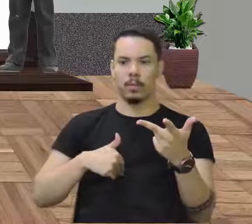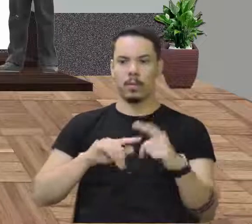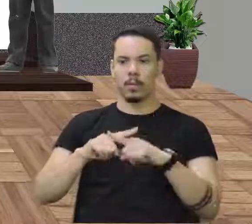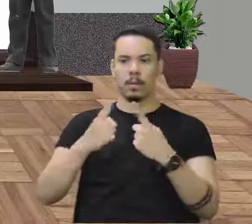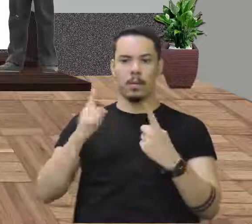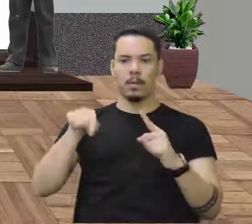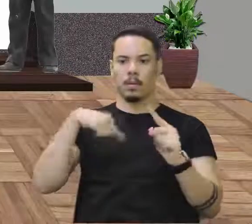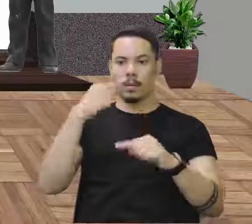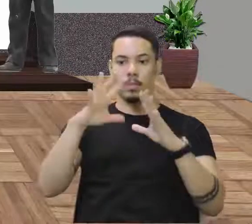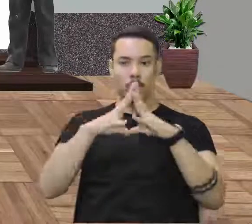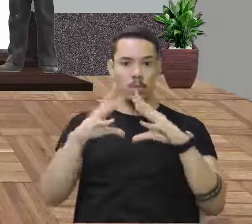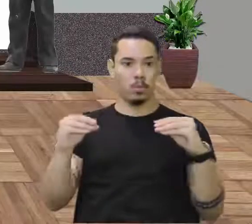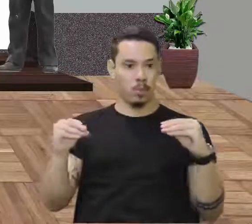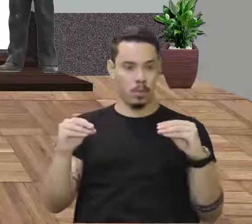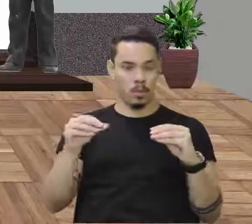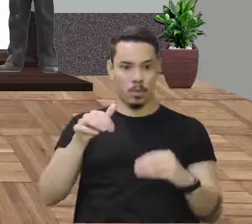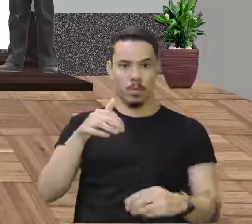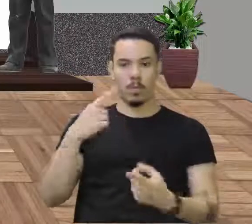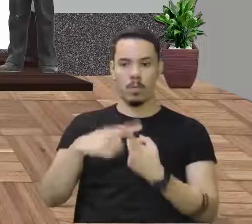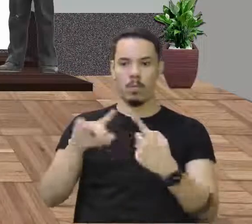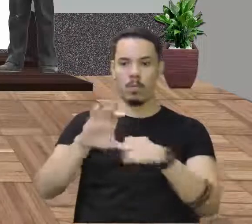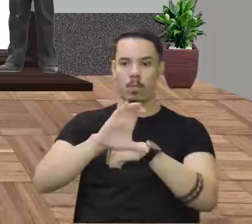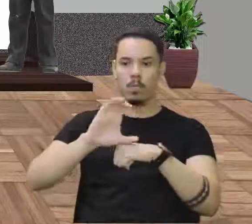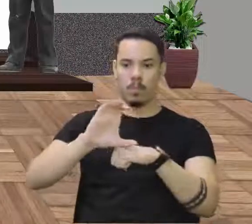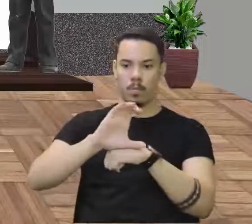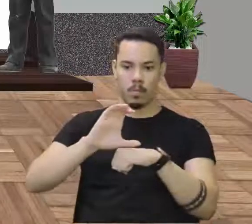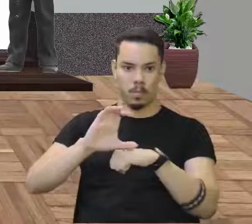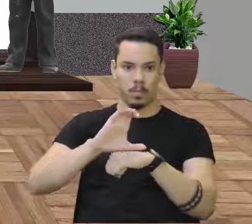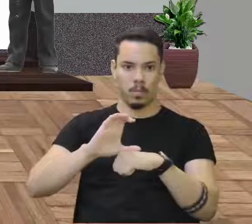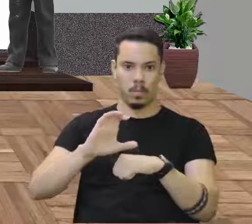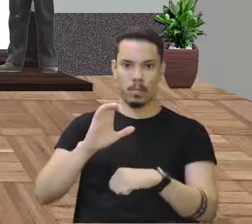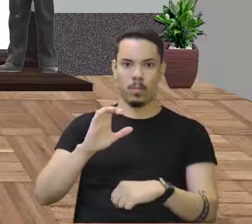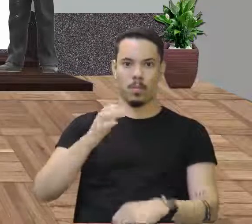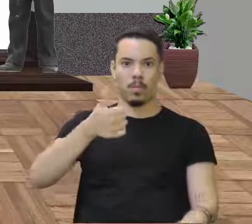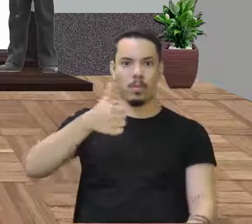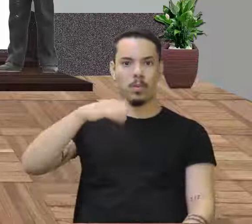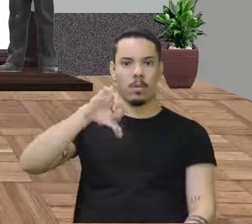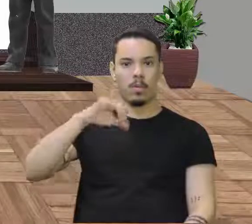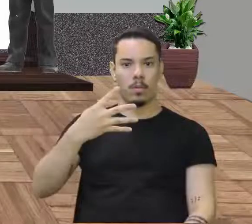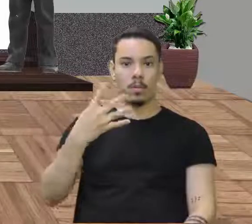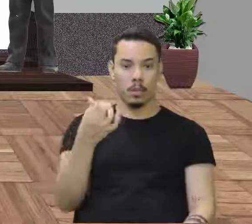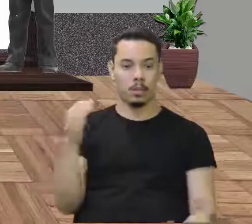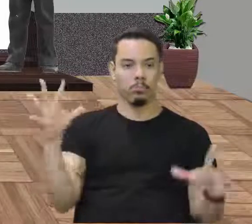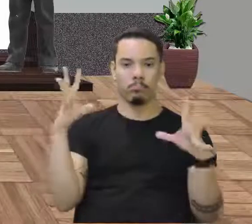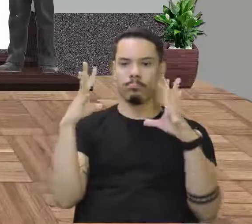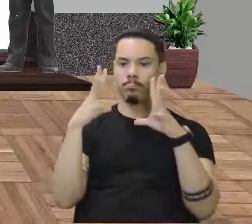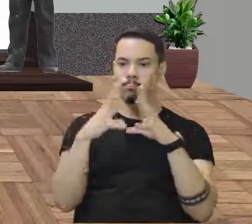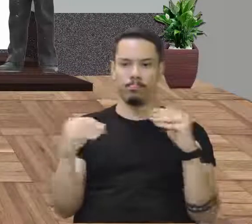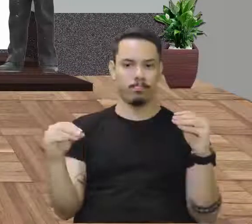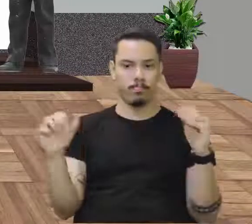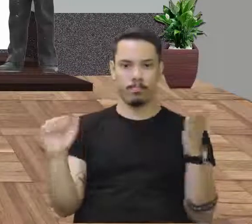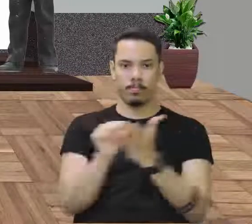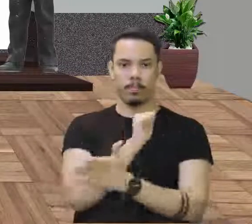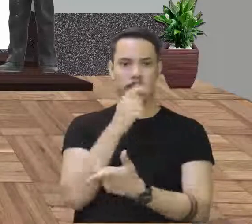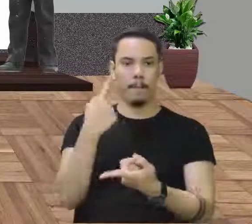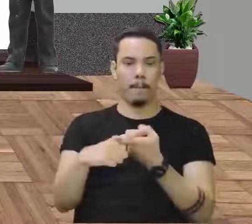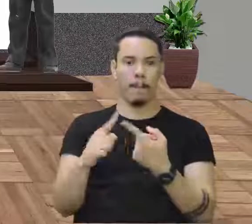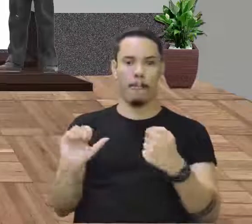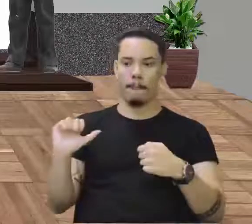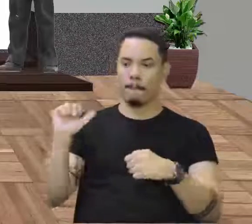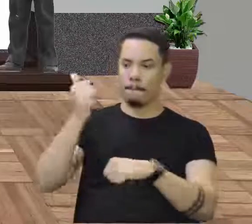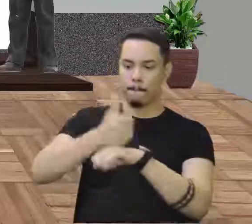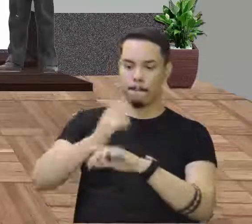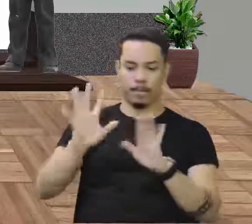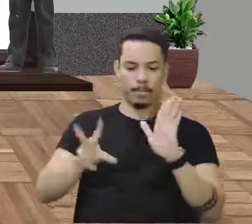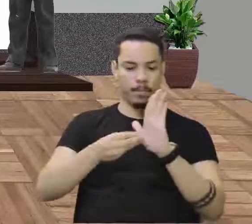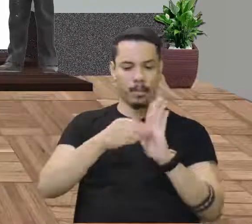Depois vai desaparecer. Em 46, com a Constituição de 46, que é feita uma nova Constituição, ele vai desaparecer e vai ser incorporado